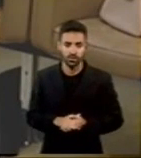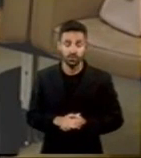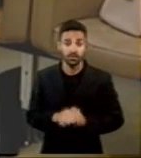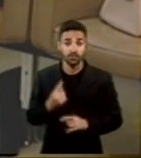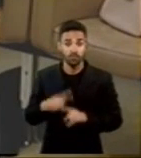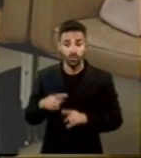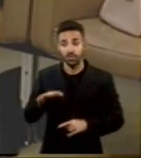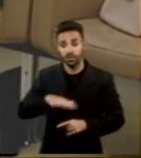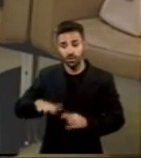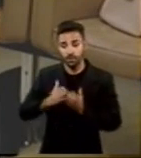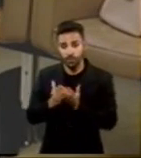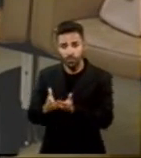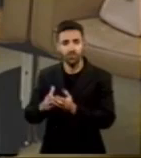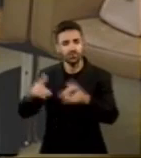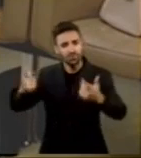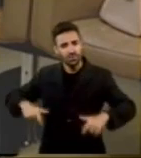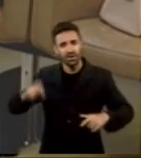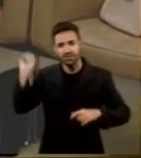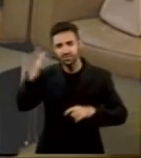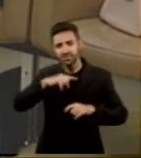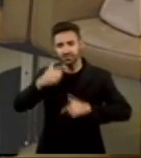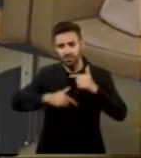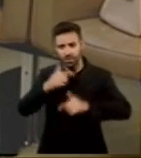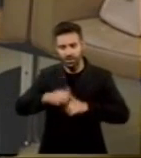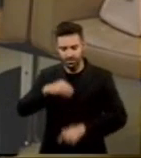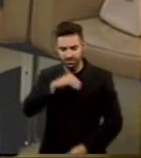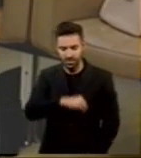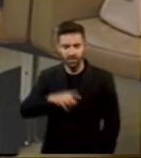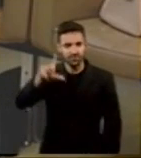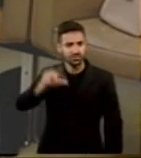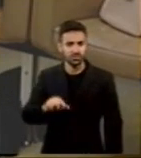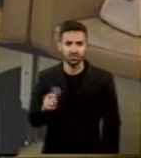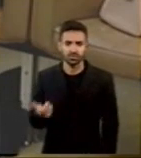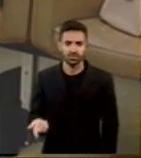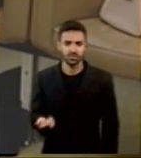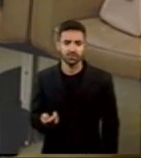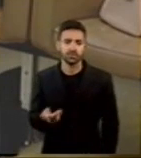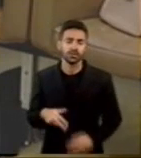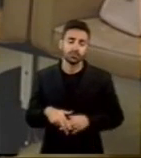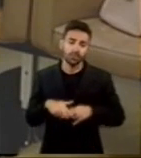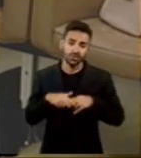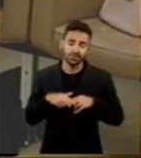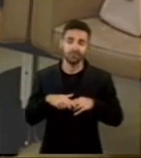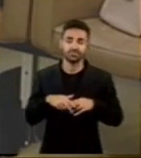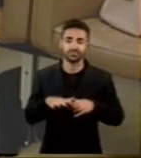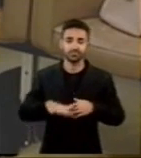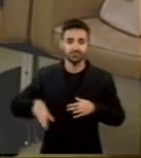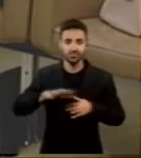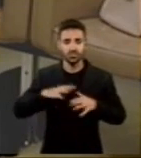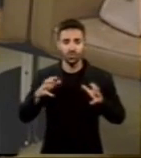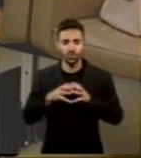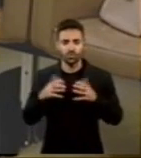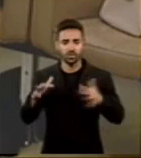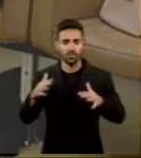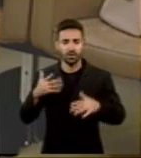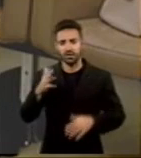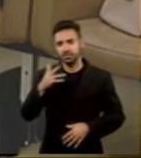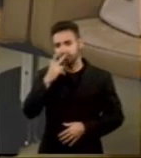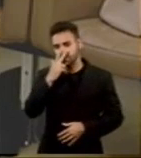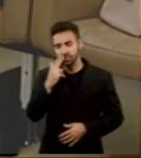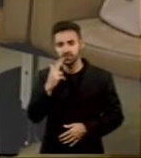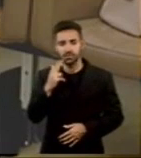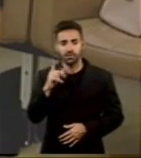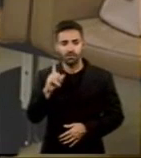continuar sendo um ambiente difícil para trabalhar, a remuneração caiu demais. Então, a média dos trabalhadores, que antes era considerado